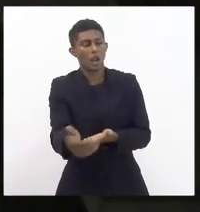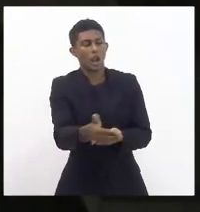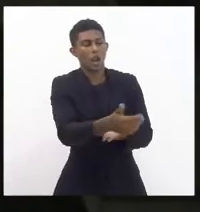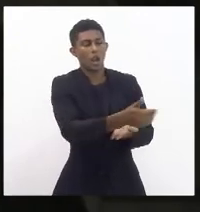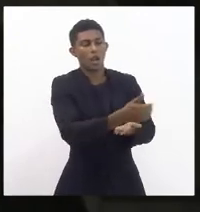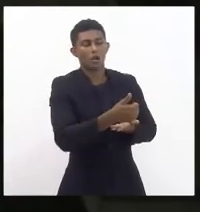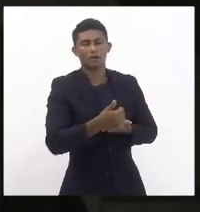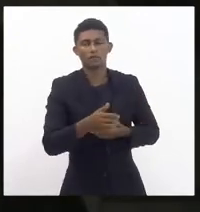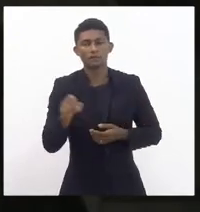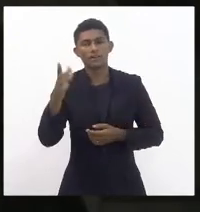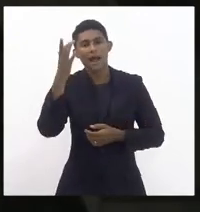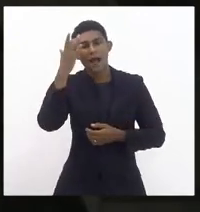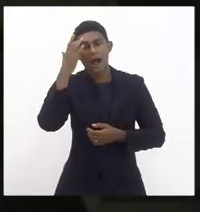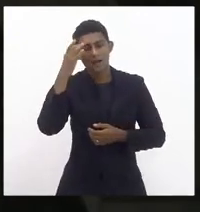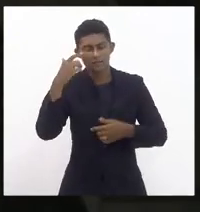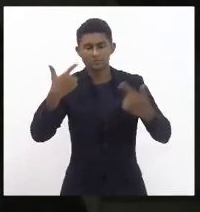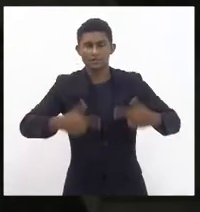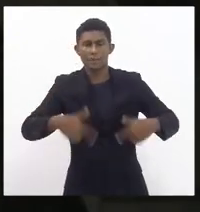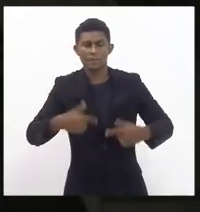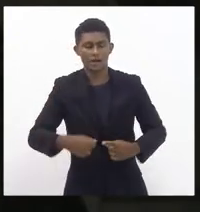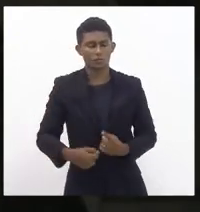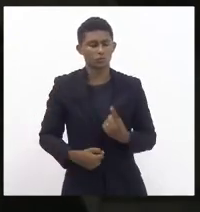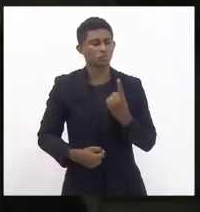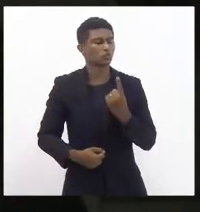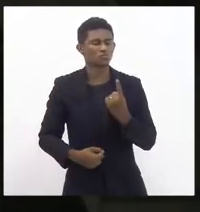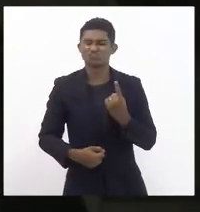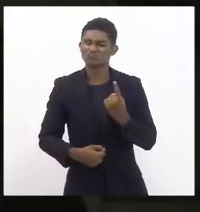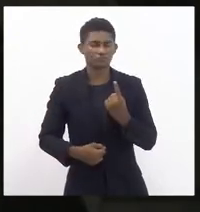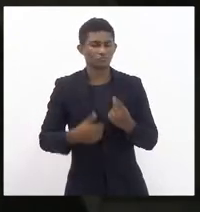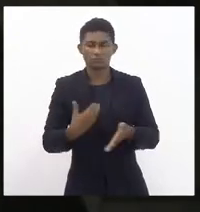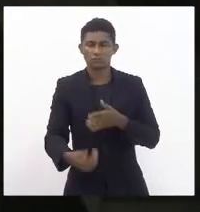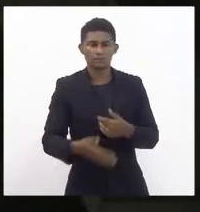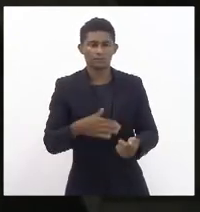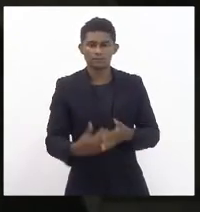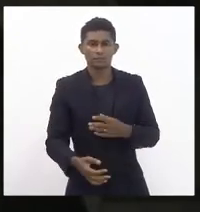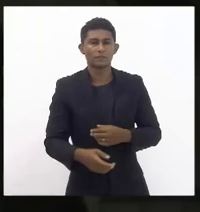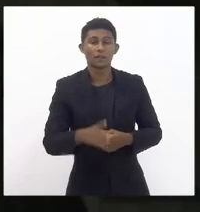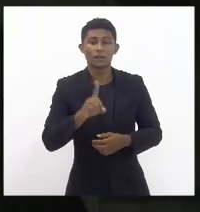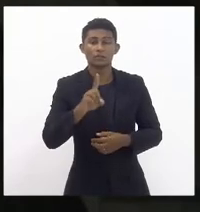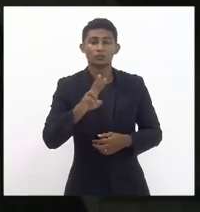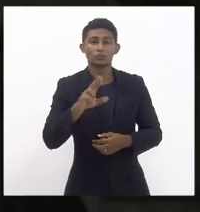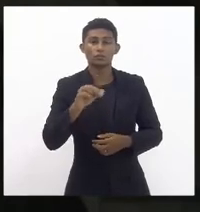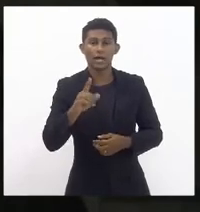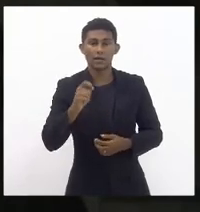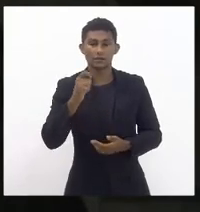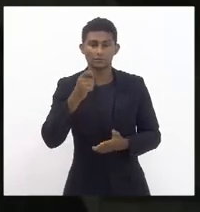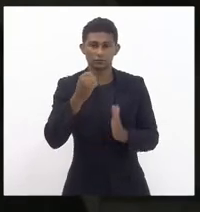que para cada um mesmo que seja feito junto é um Duda distinto